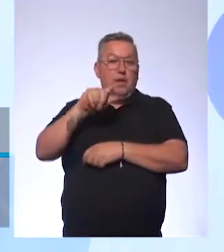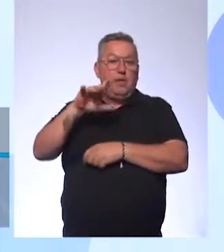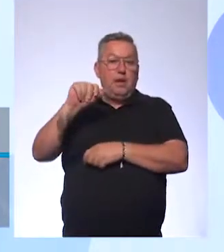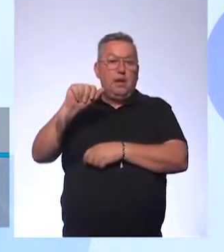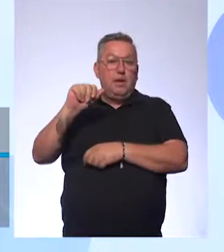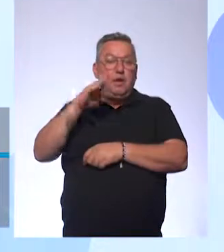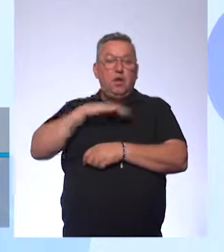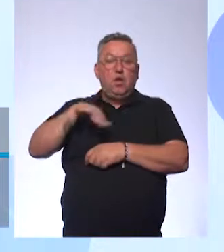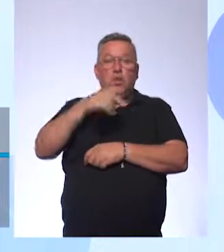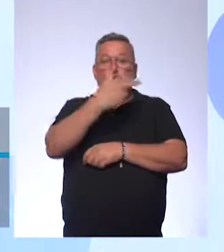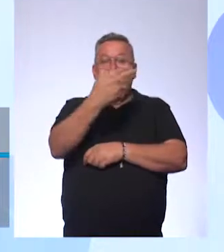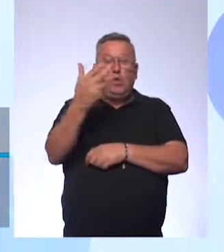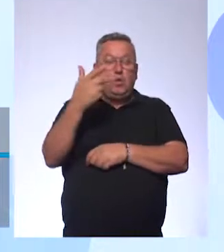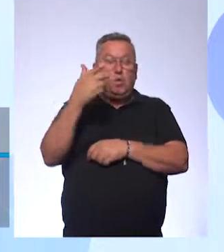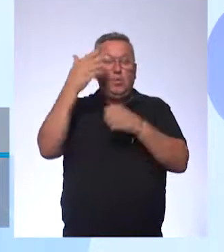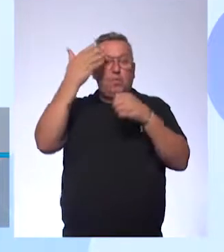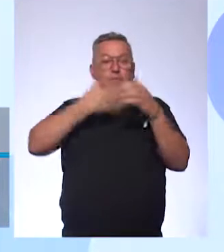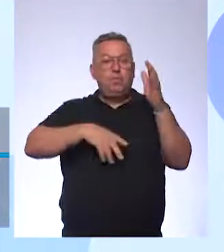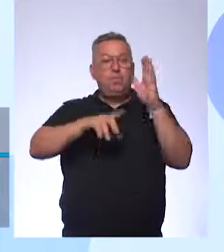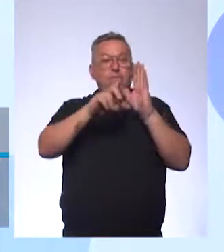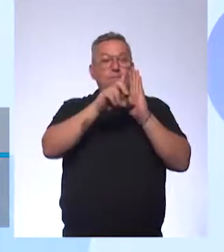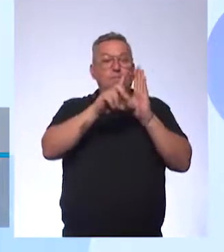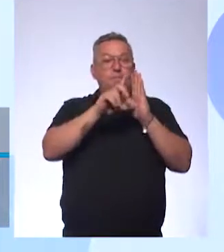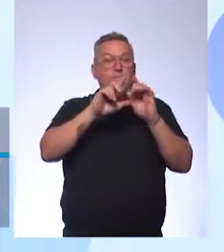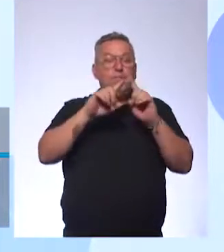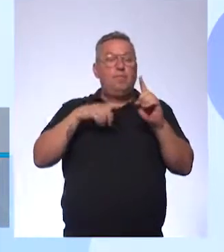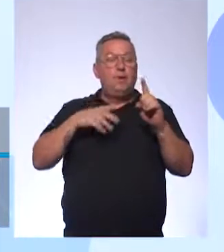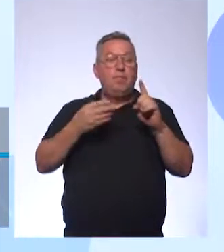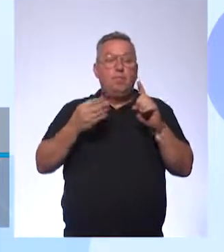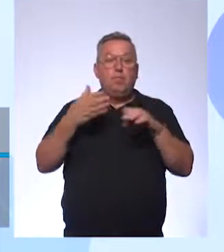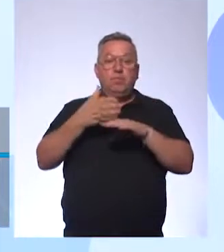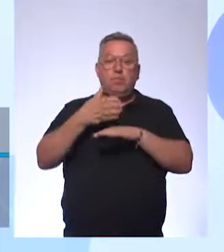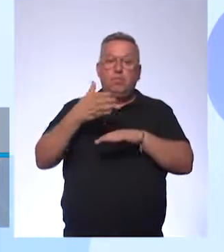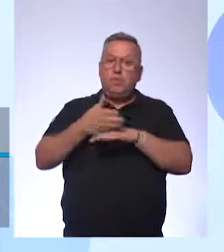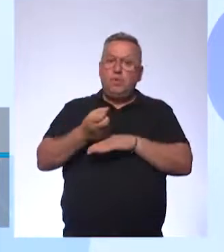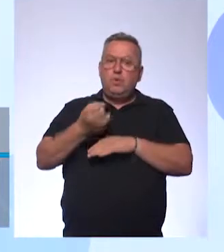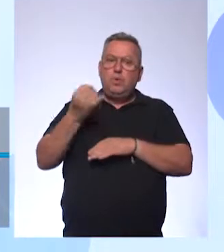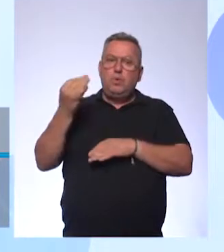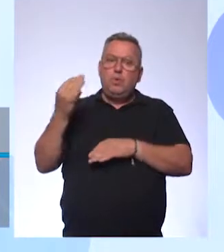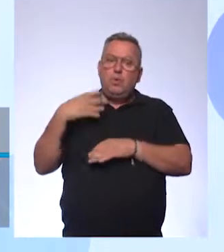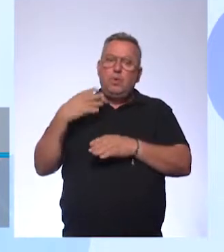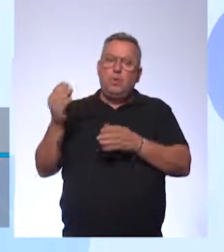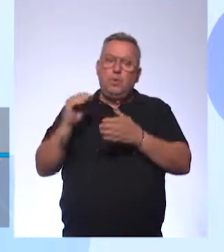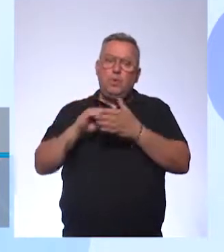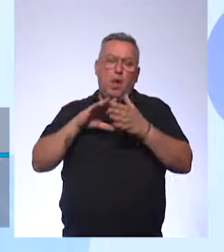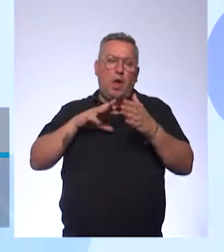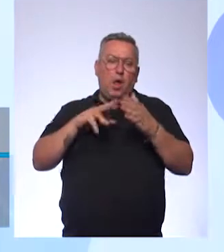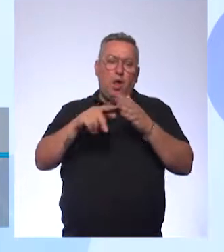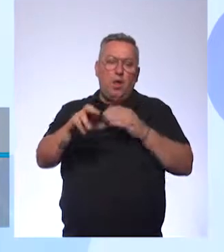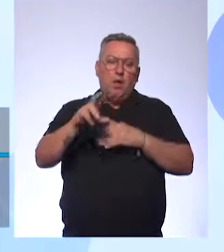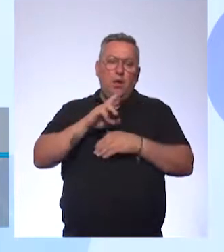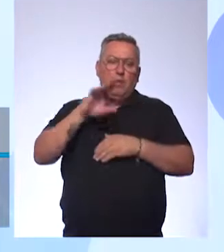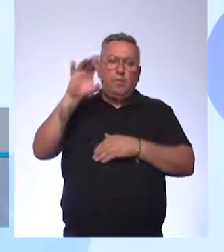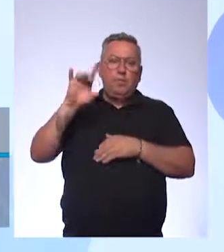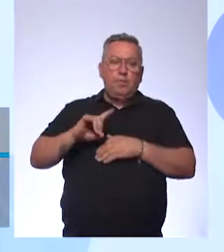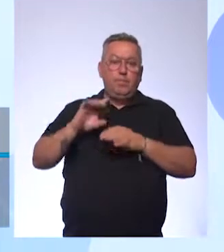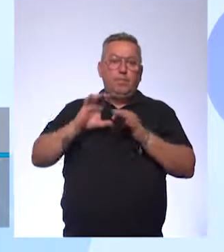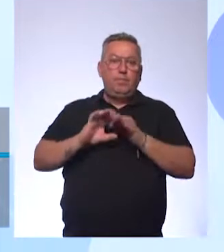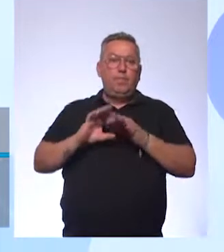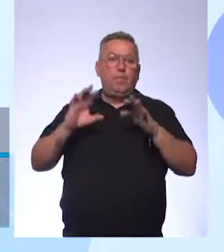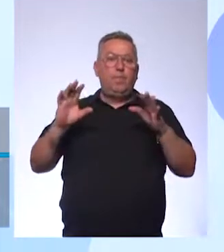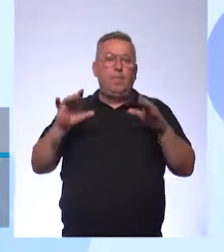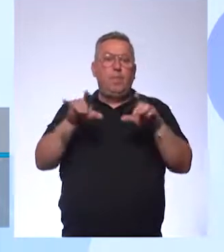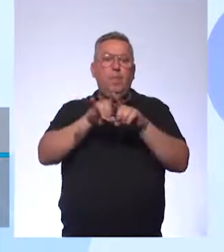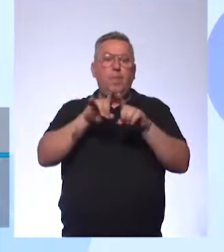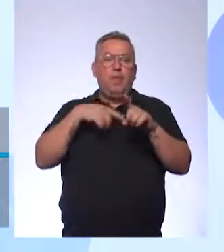iguais perante a lei. Tem muita participação, professor Carlos, assim, no geral, eles estão se referindo aí a direito e liberdade,